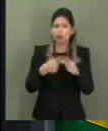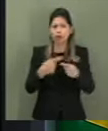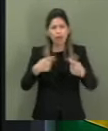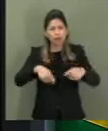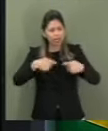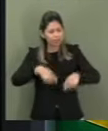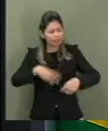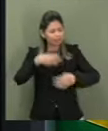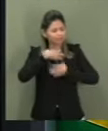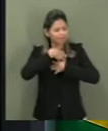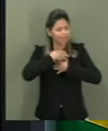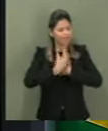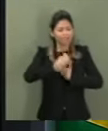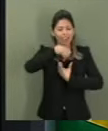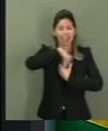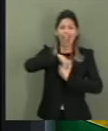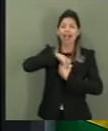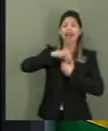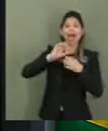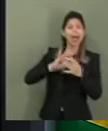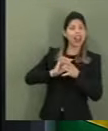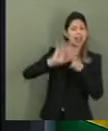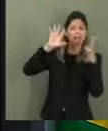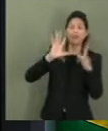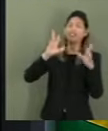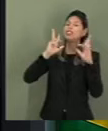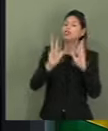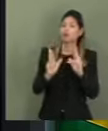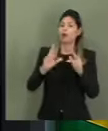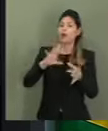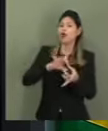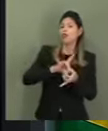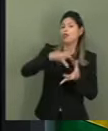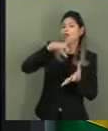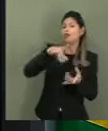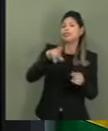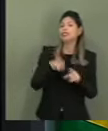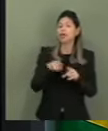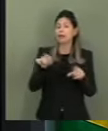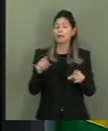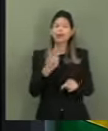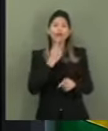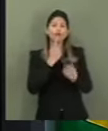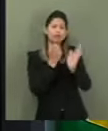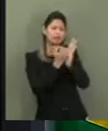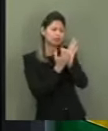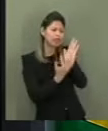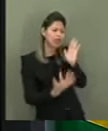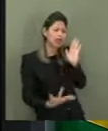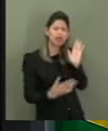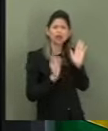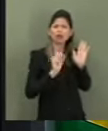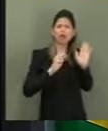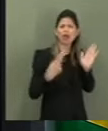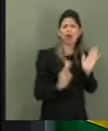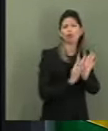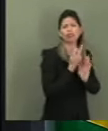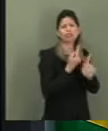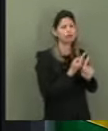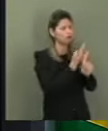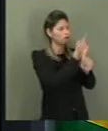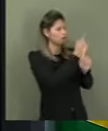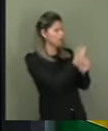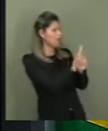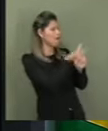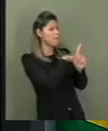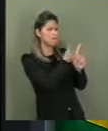da liberdade e da democracia. O sangue derramado tingiu o nosso chão, mostrando como mapa o caminho